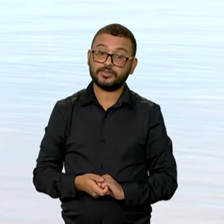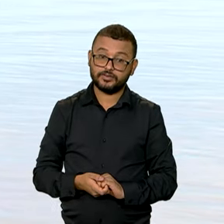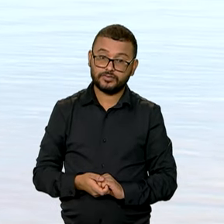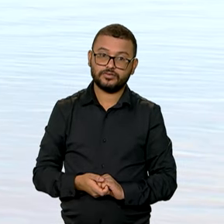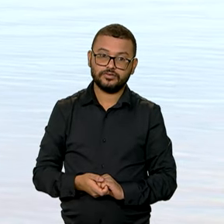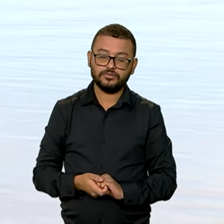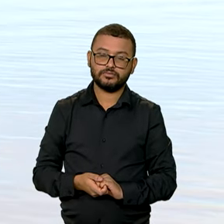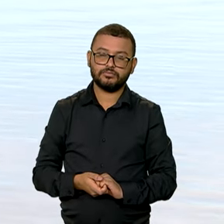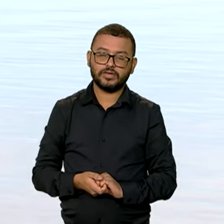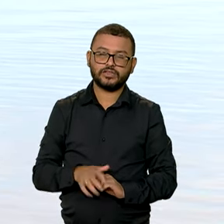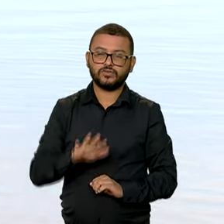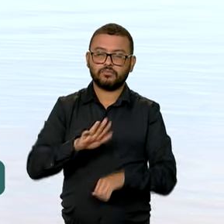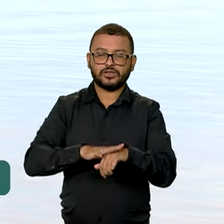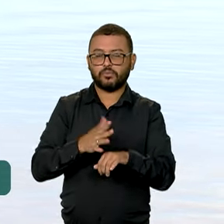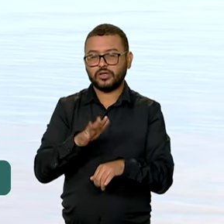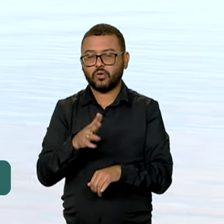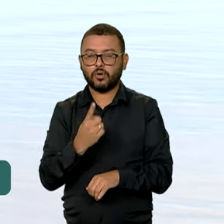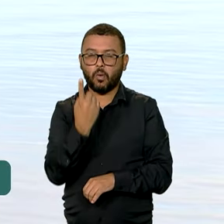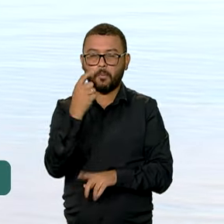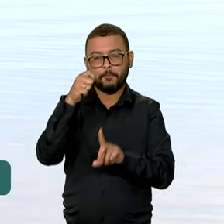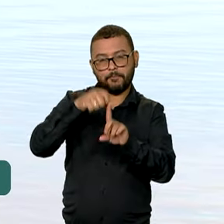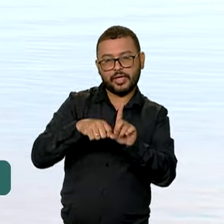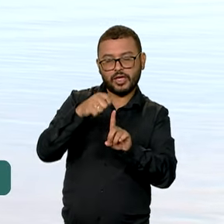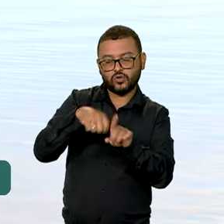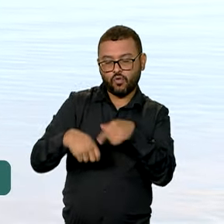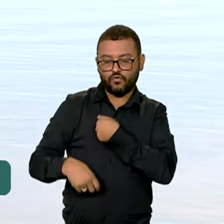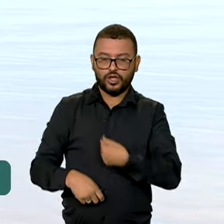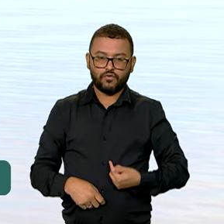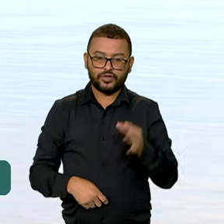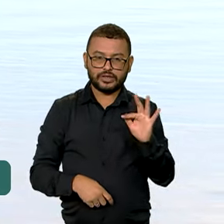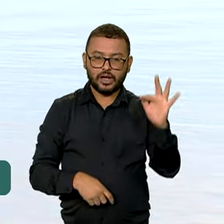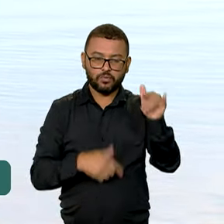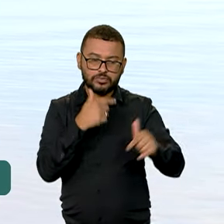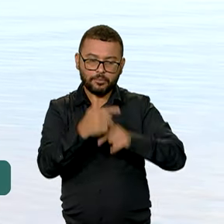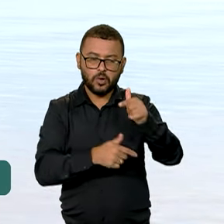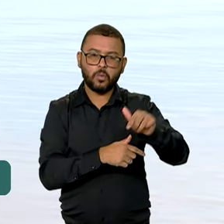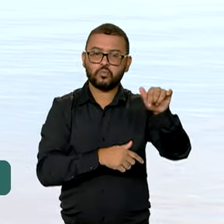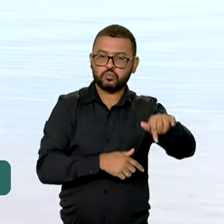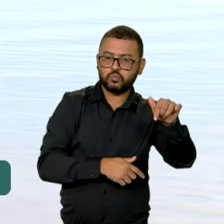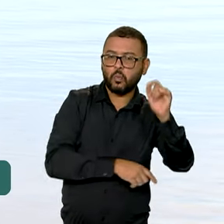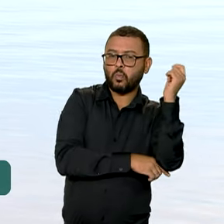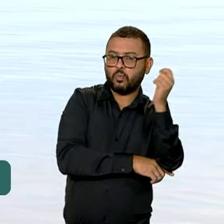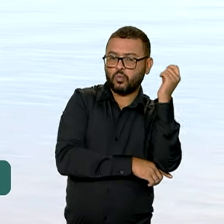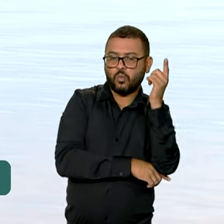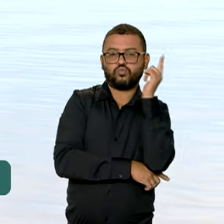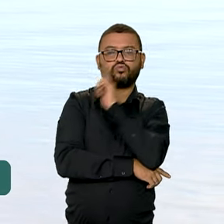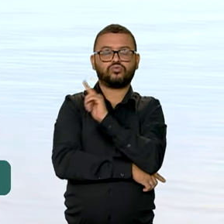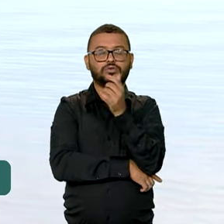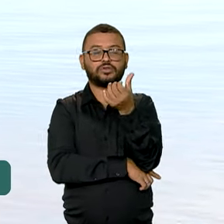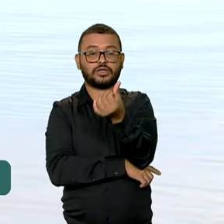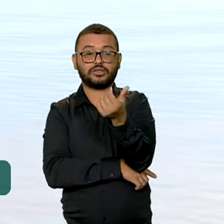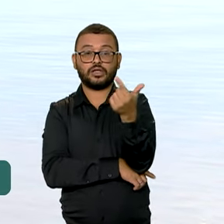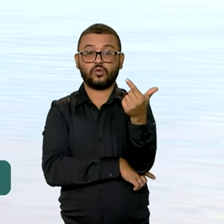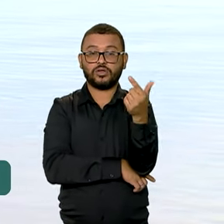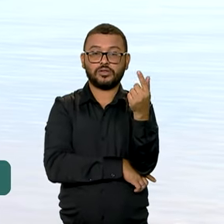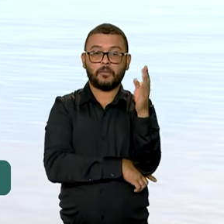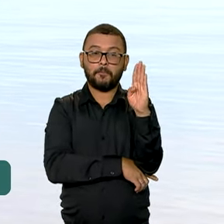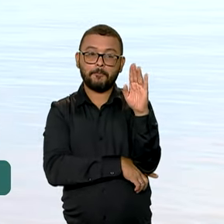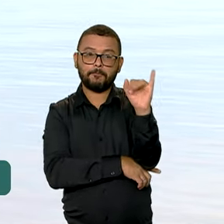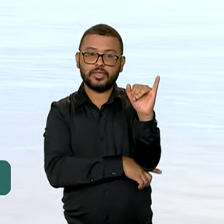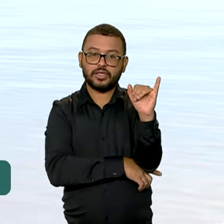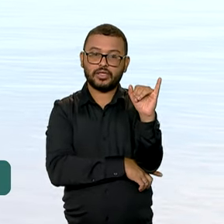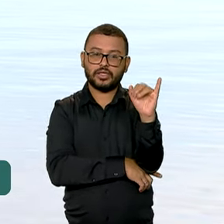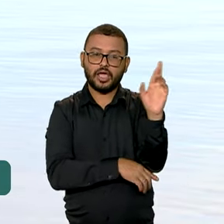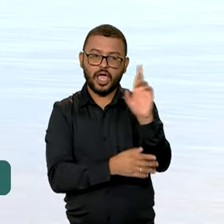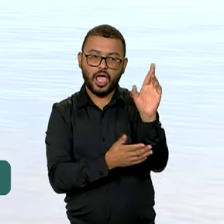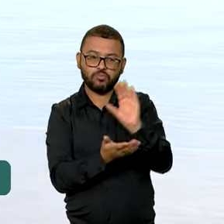Com um pouco mais de um mês, a força-tarefa do governo federal aqui no Rio Grande do Sul já garantiu 62 bilhões e meio